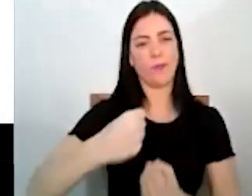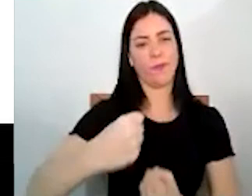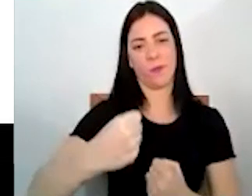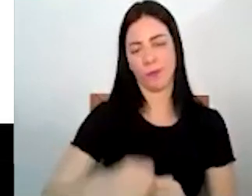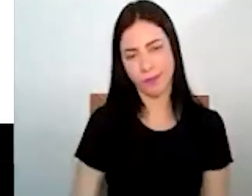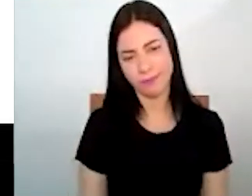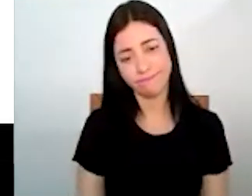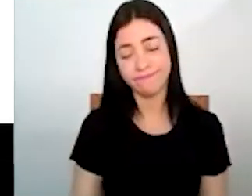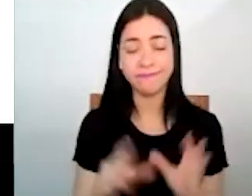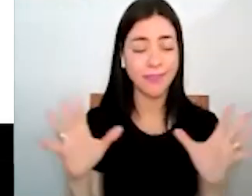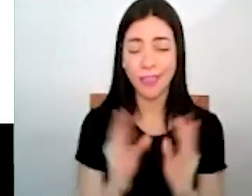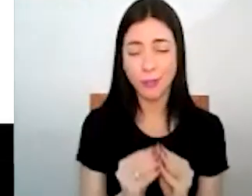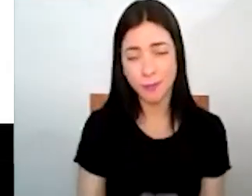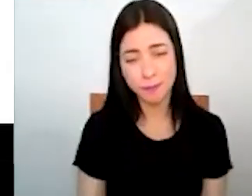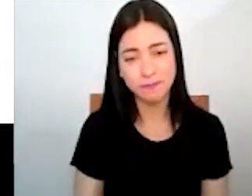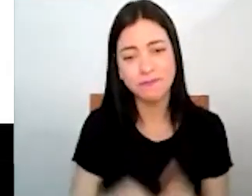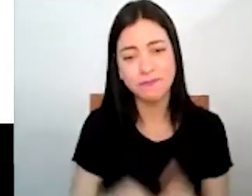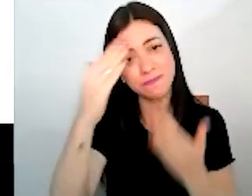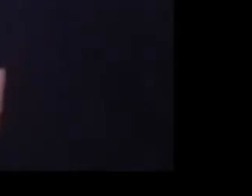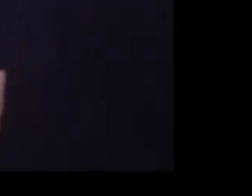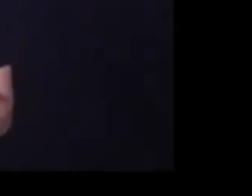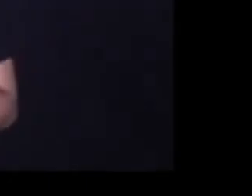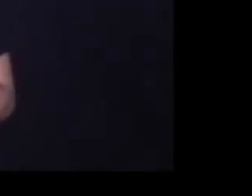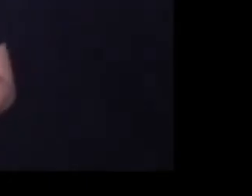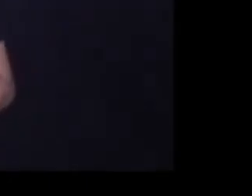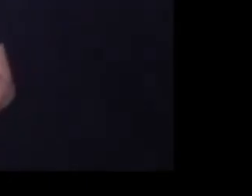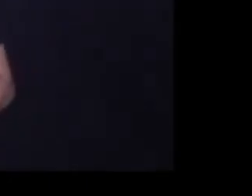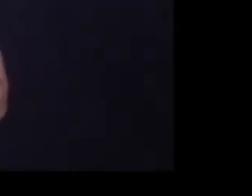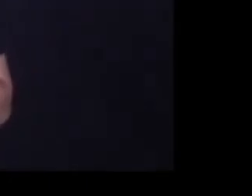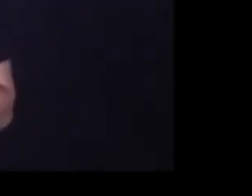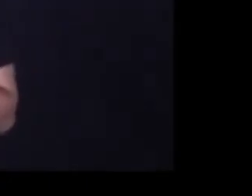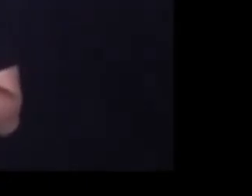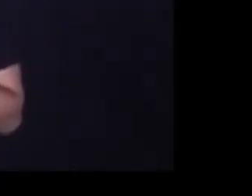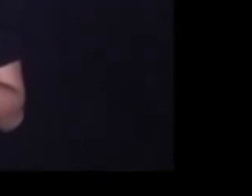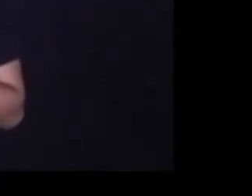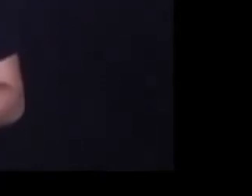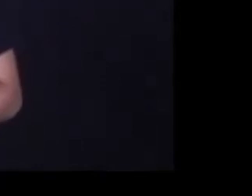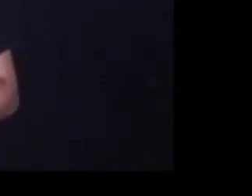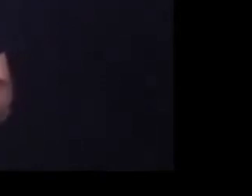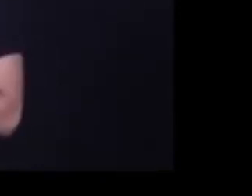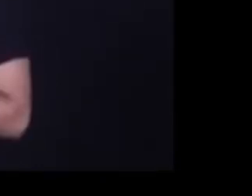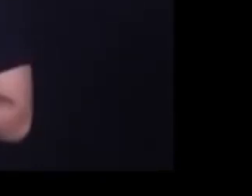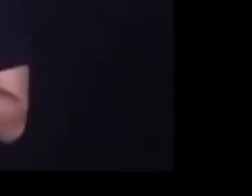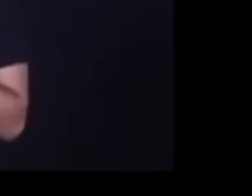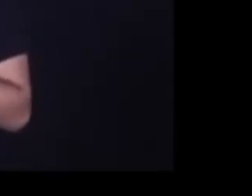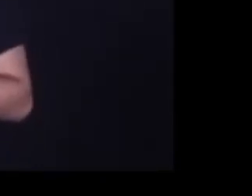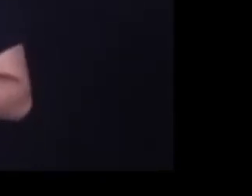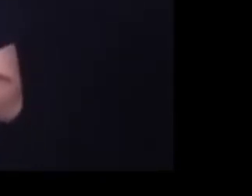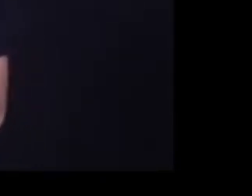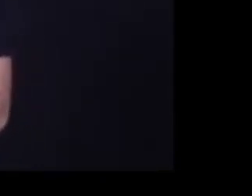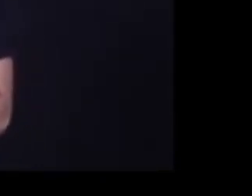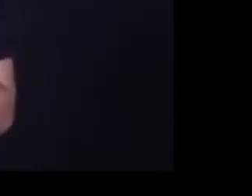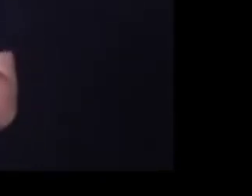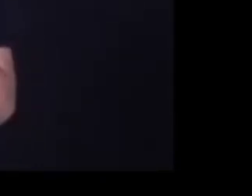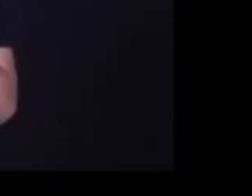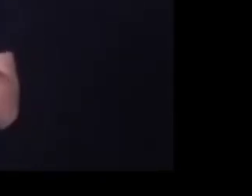É isso, gente. Obrigado. Foi realmente uma conversa muito boa, muito interessante. Agradeço também a Leroy